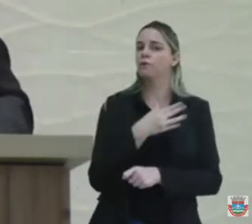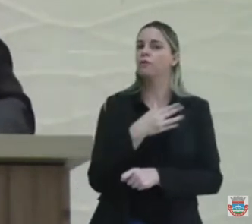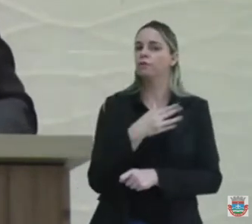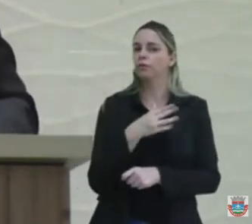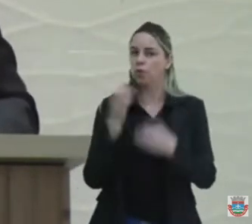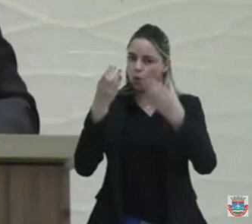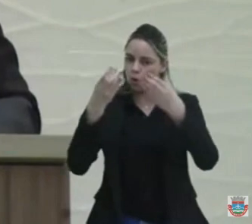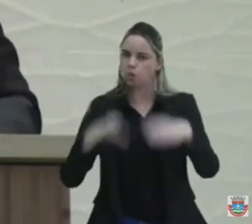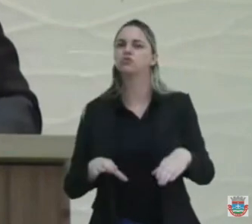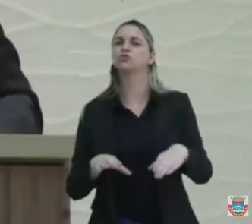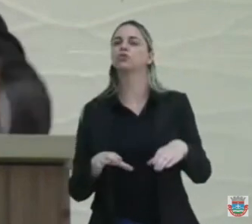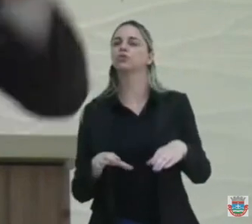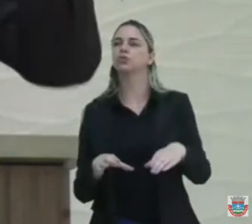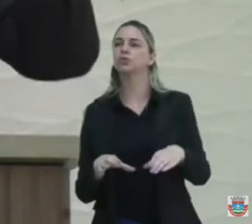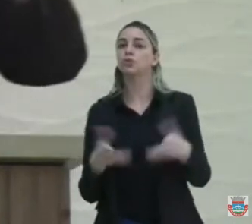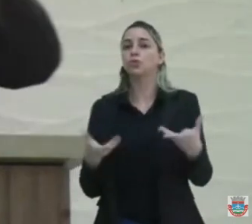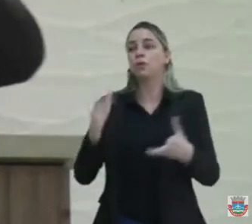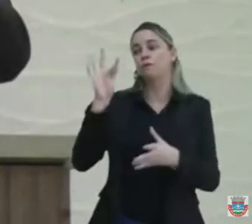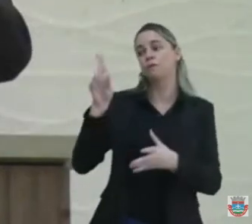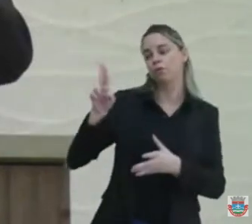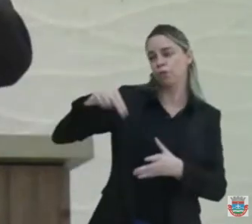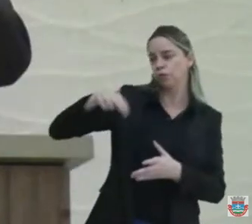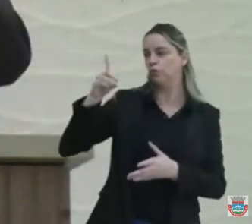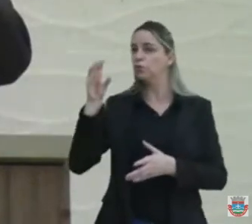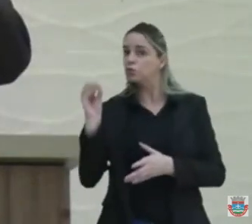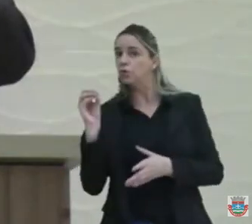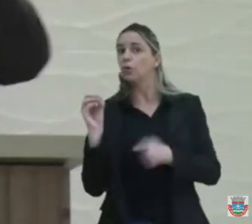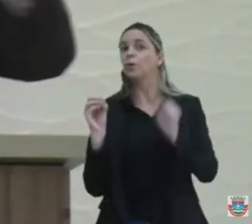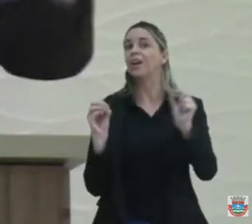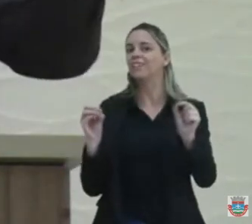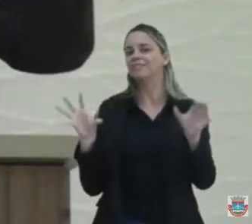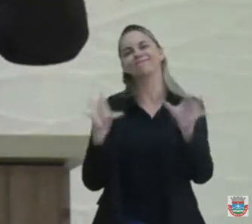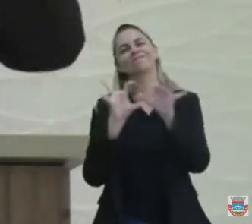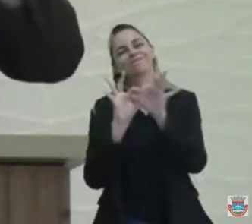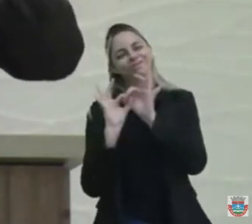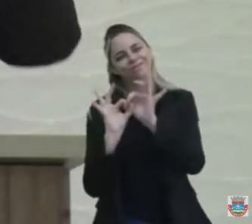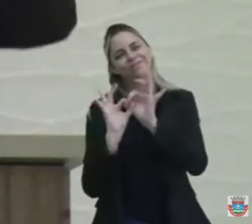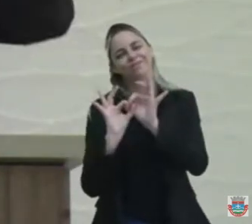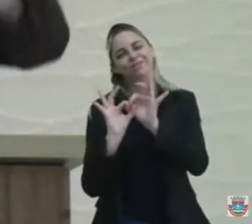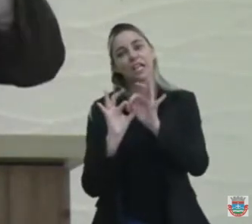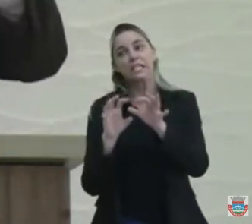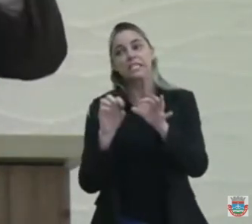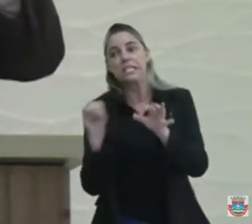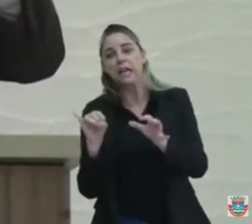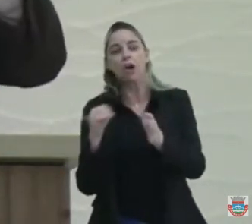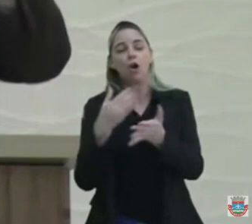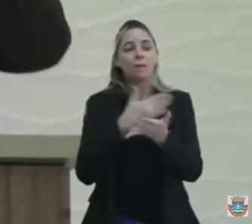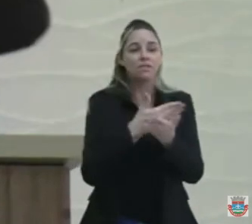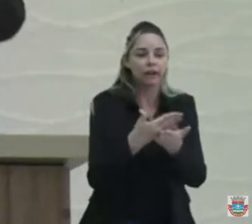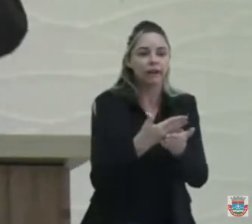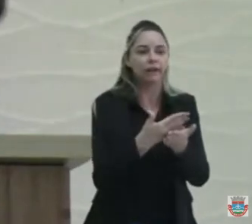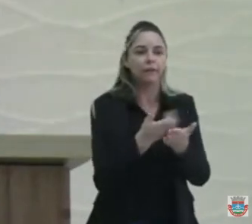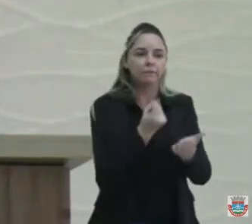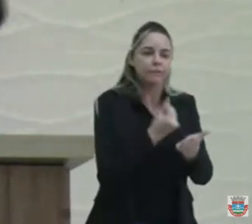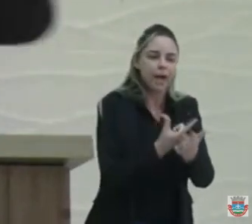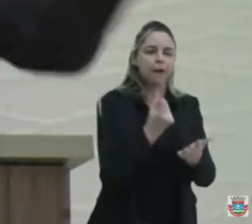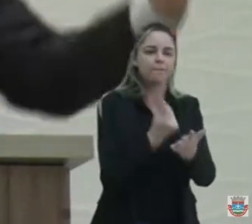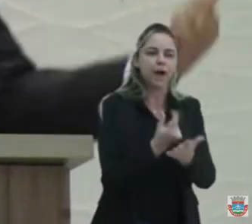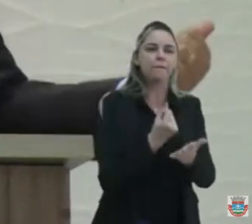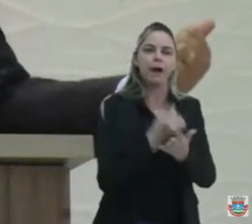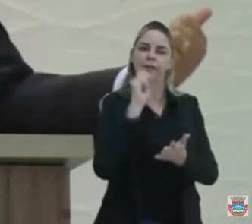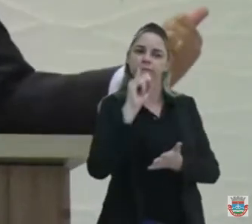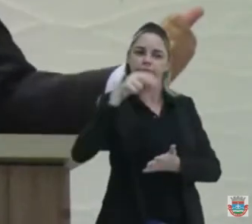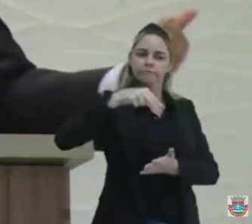concurso público, os fundos vão ser unidos. Então, quem começar a contribuir, vai estar contribuindo para